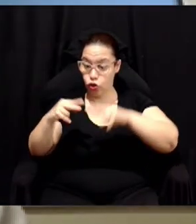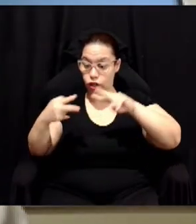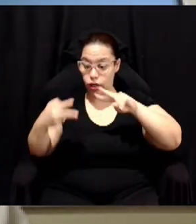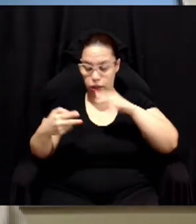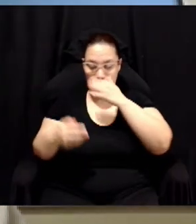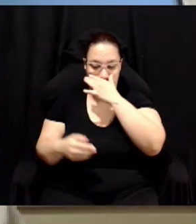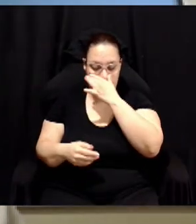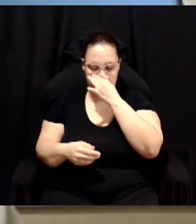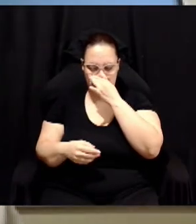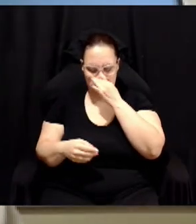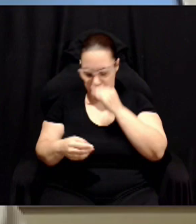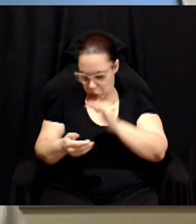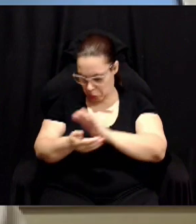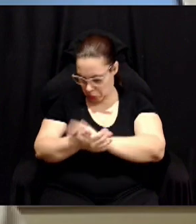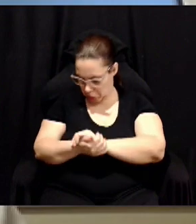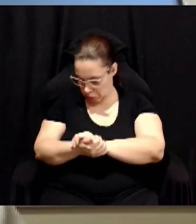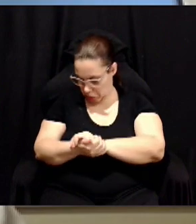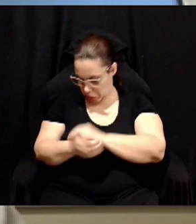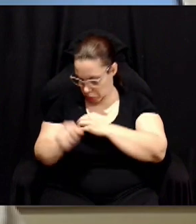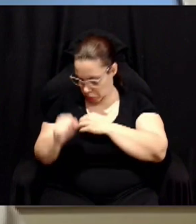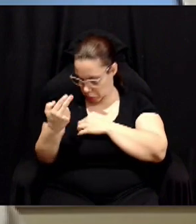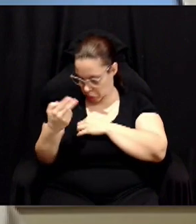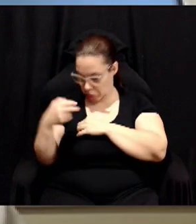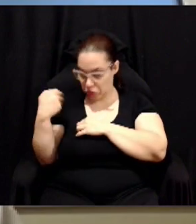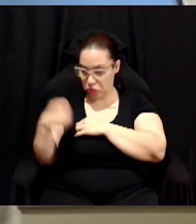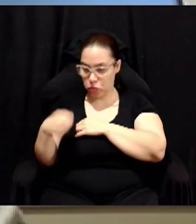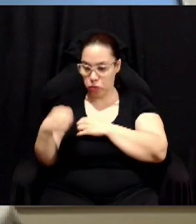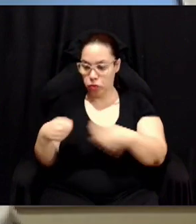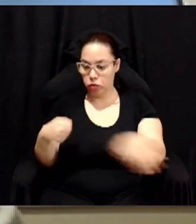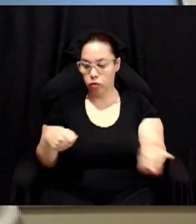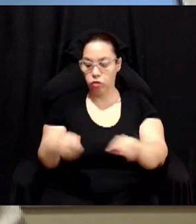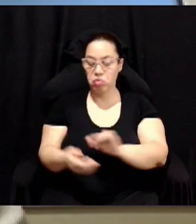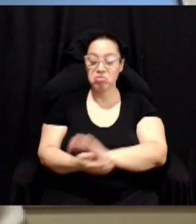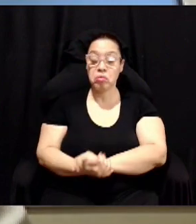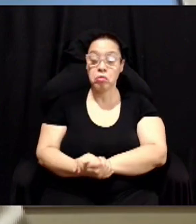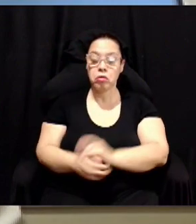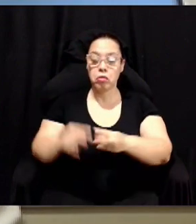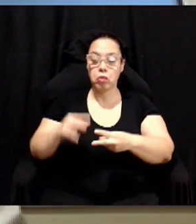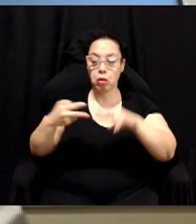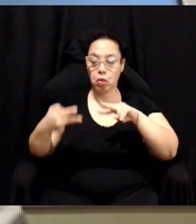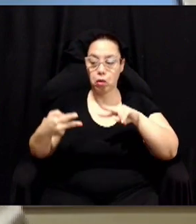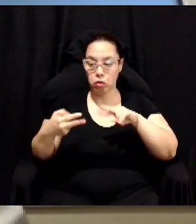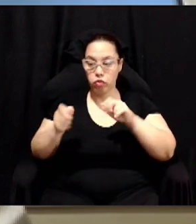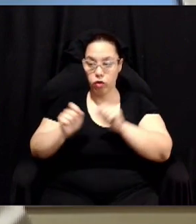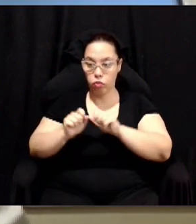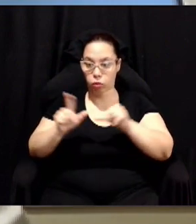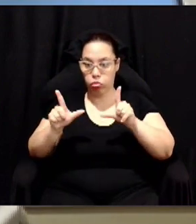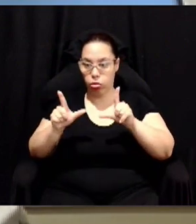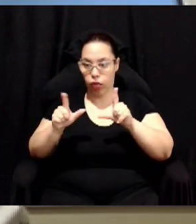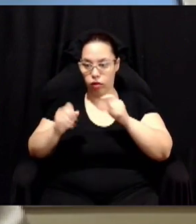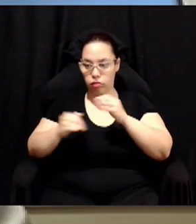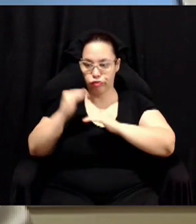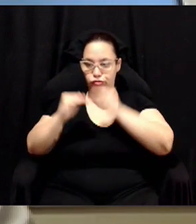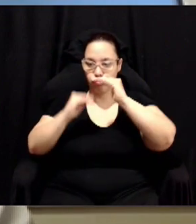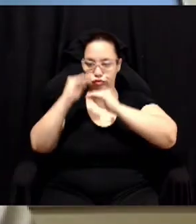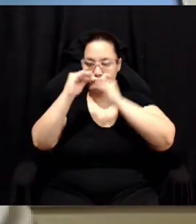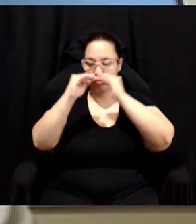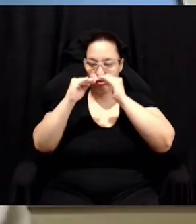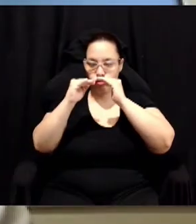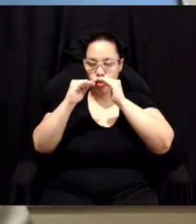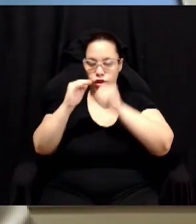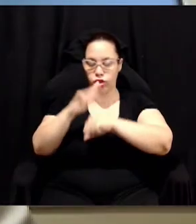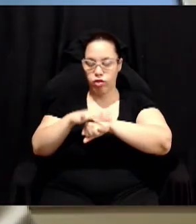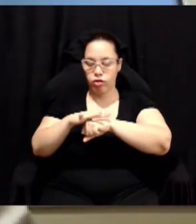que precisam ter um conjunto de genes ativados para poder desencadear a doença,